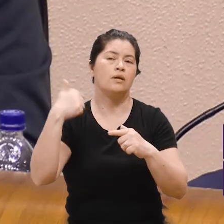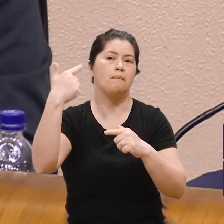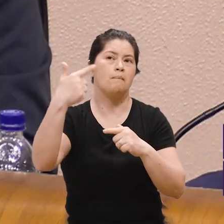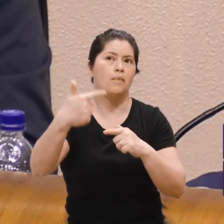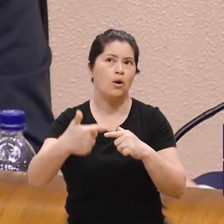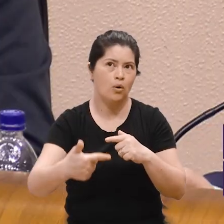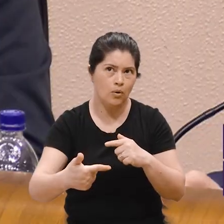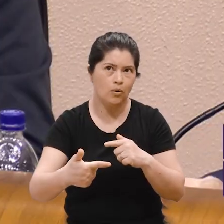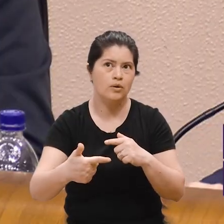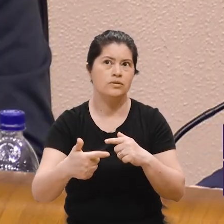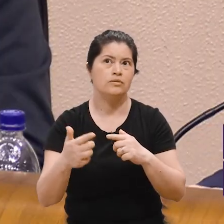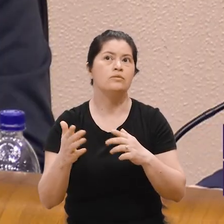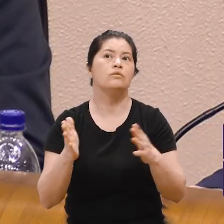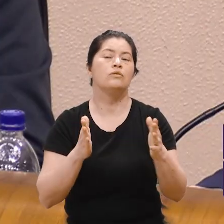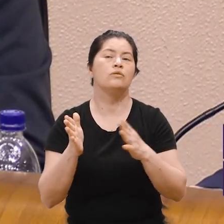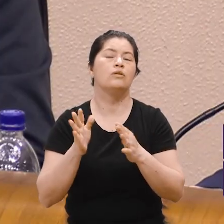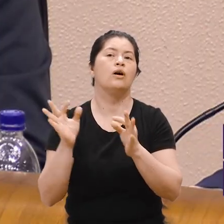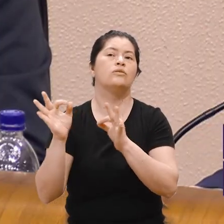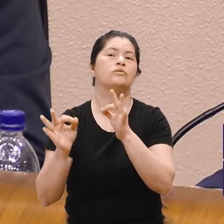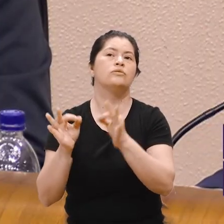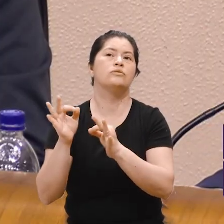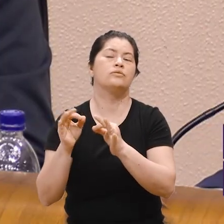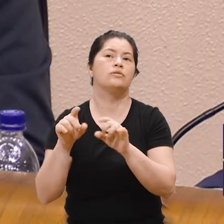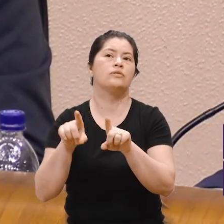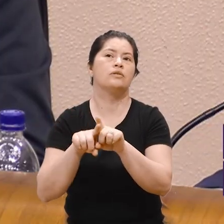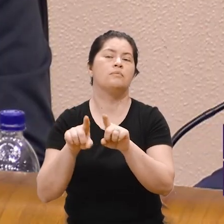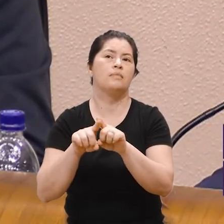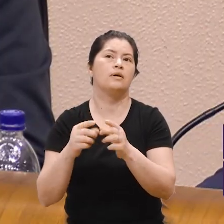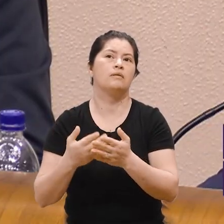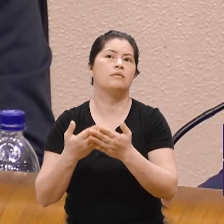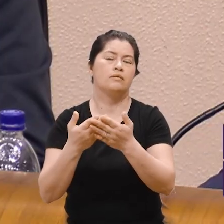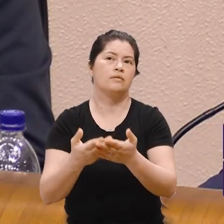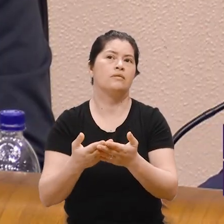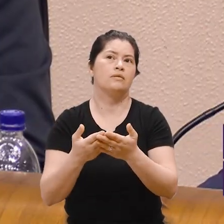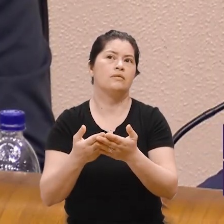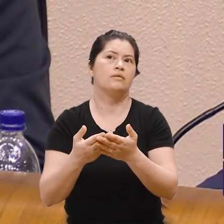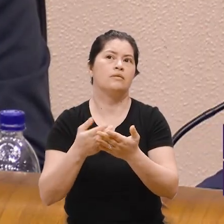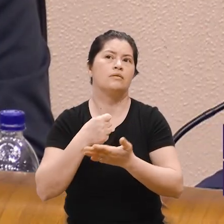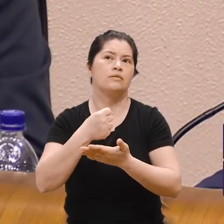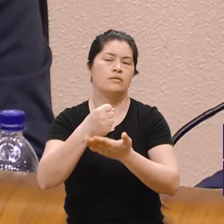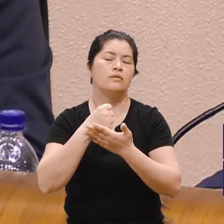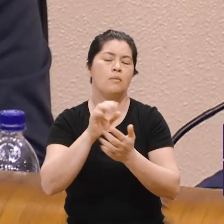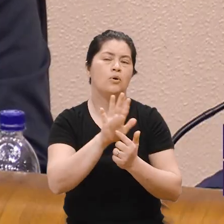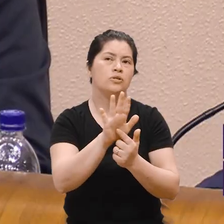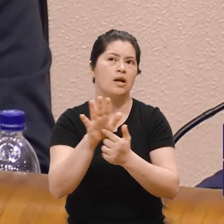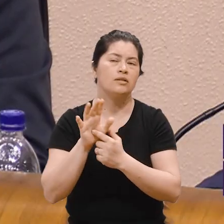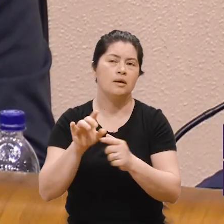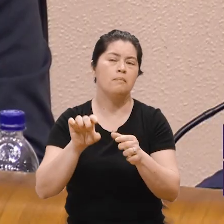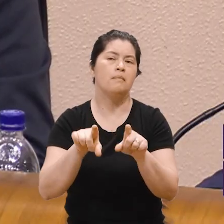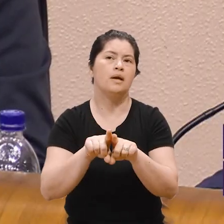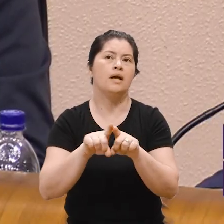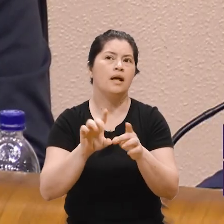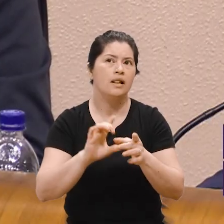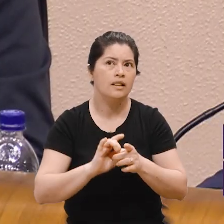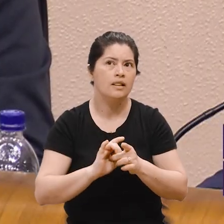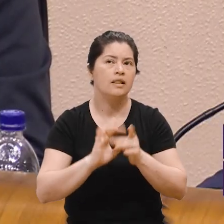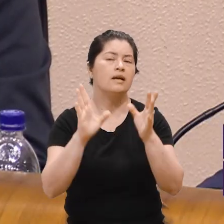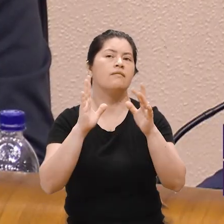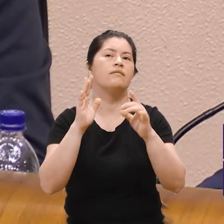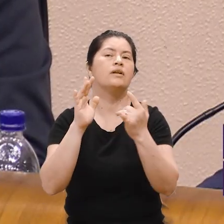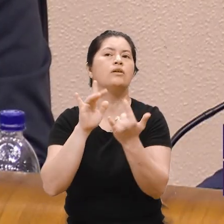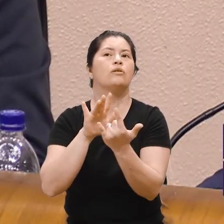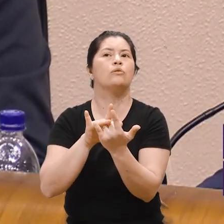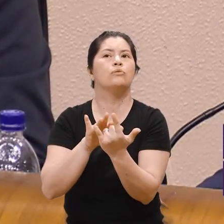após análise do jurídico da casa e da assessoria de imprensa, será exibido e também disponibilizado no